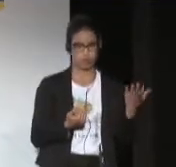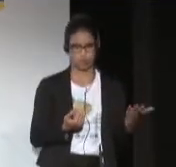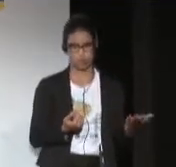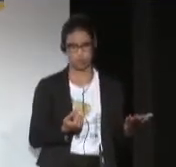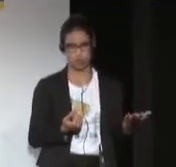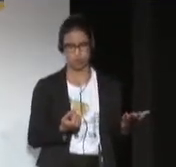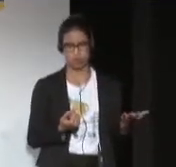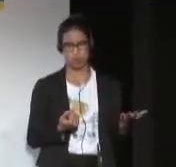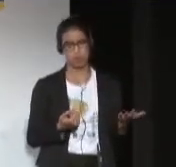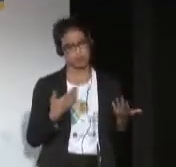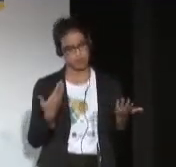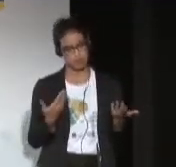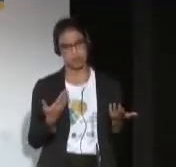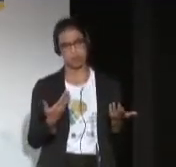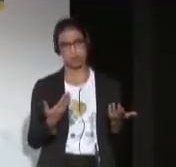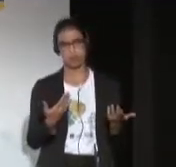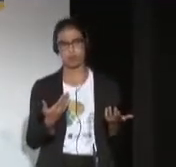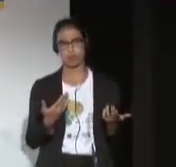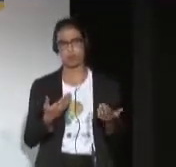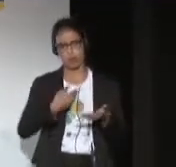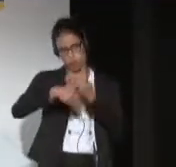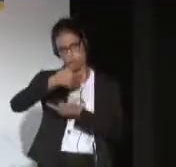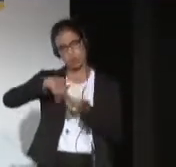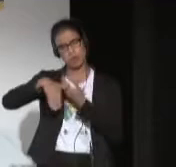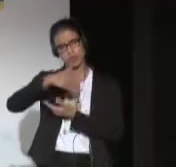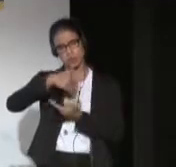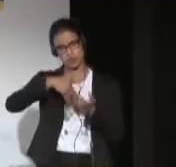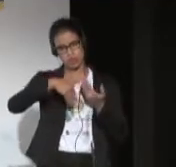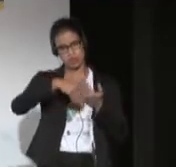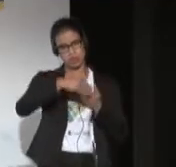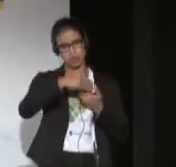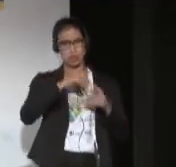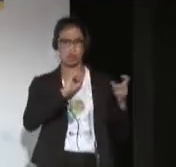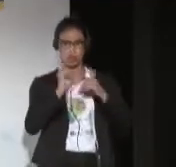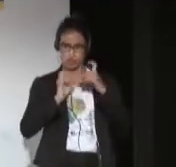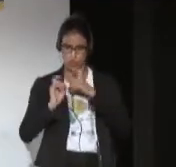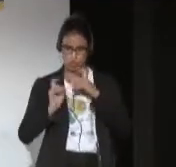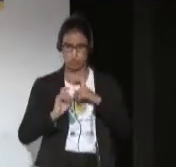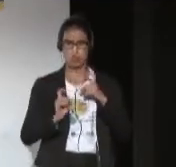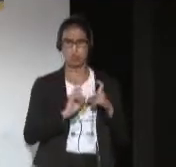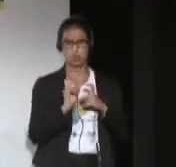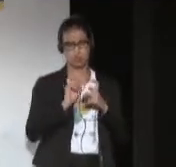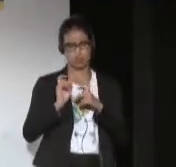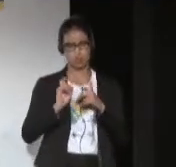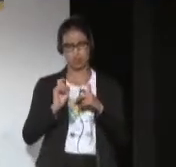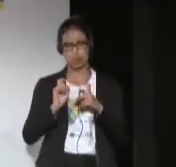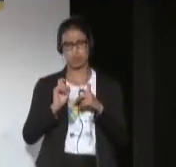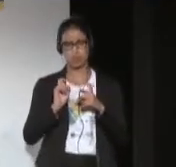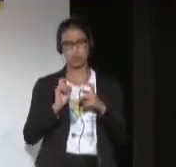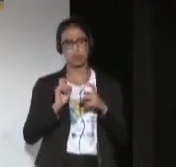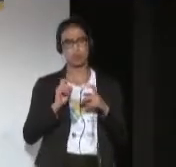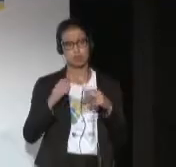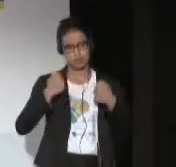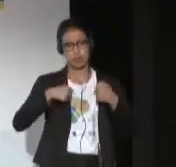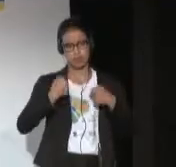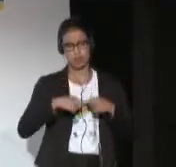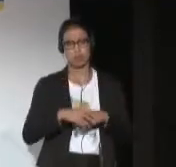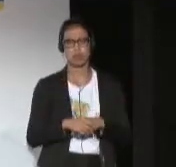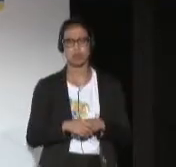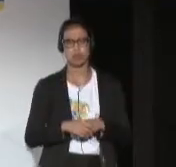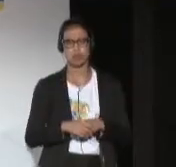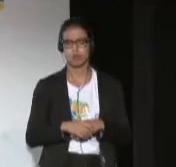regime de colaboração precisa ser aperfeiçoado, precisa discutido, né? Também desses outros pontos de vista.